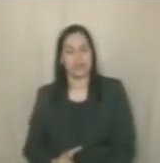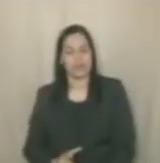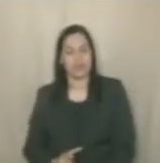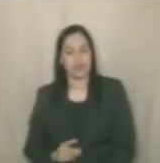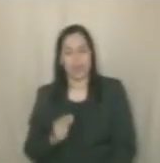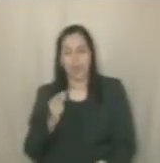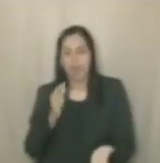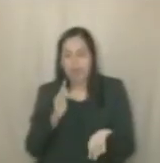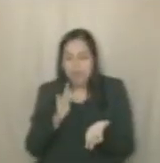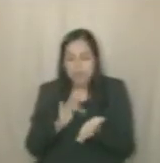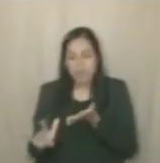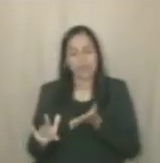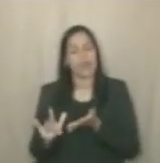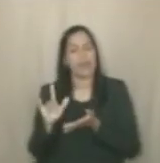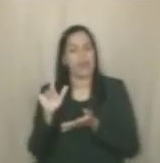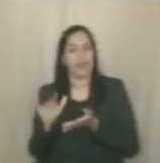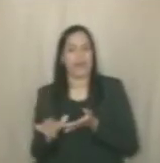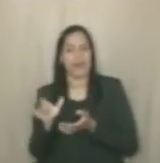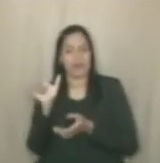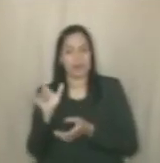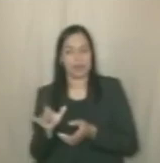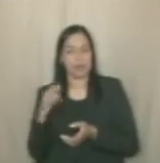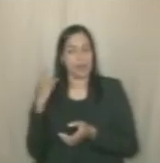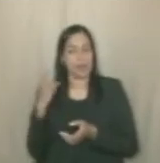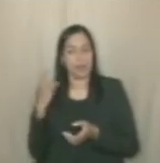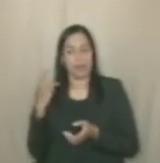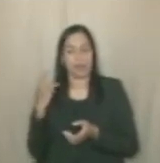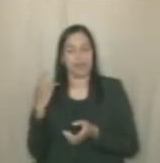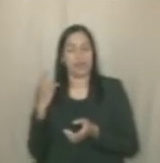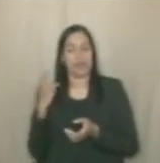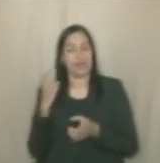a atitude dessa parlamentar